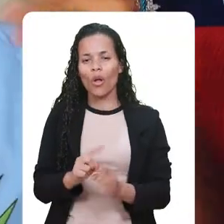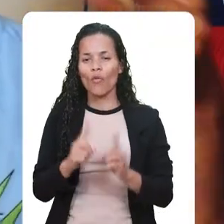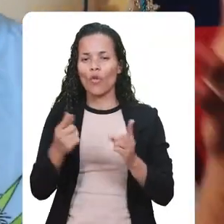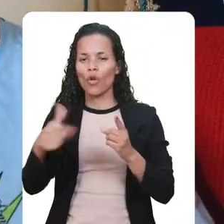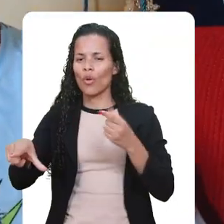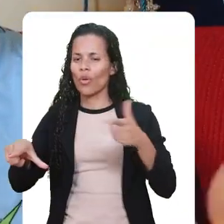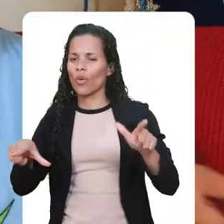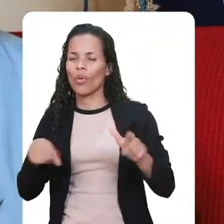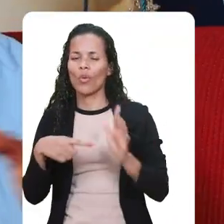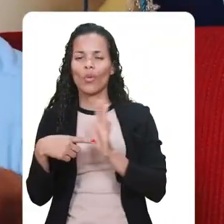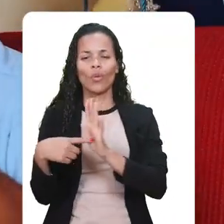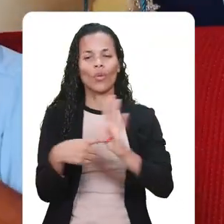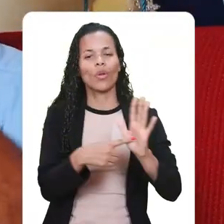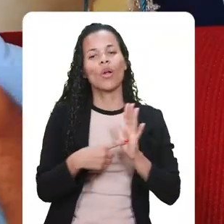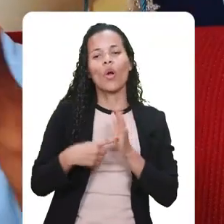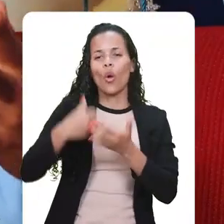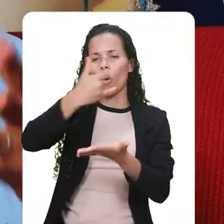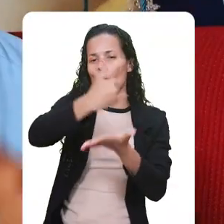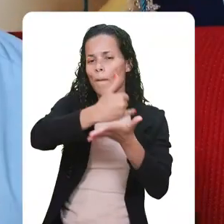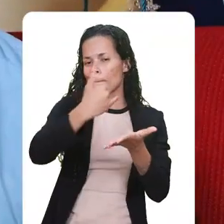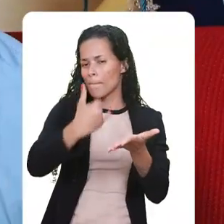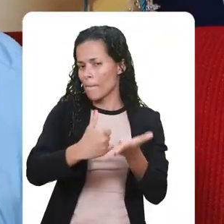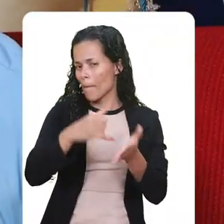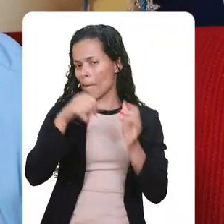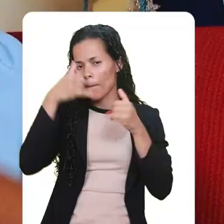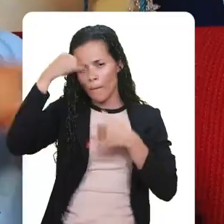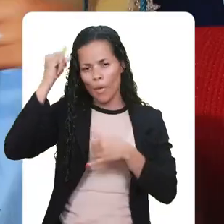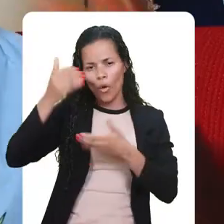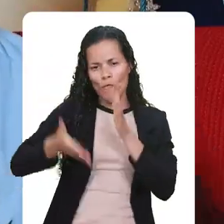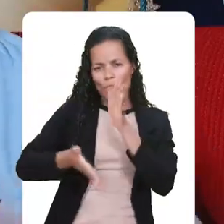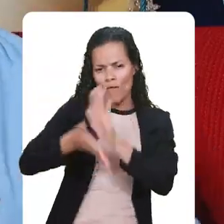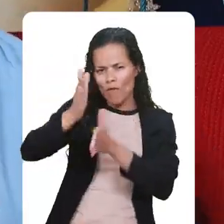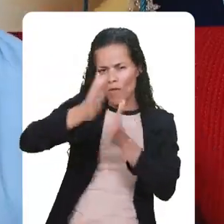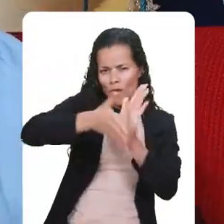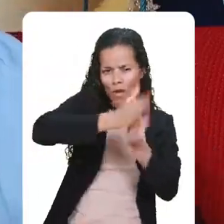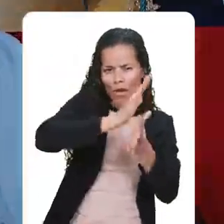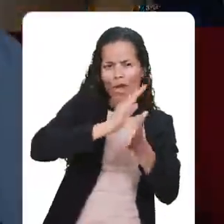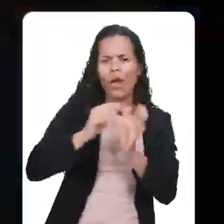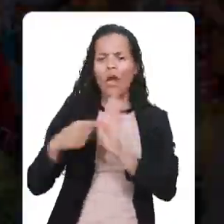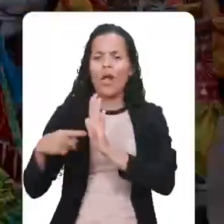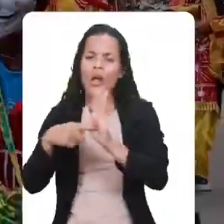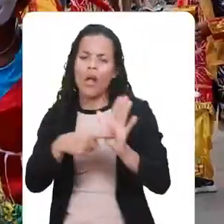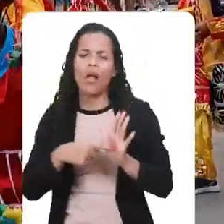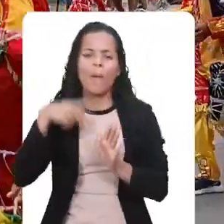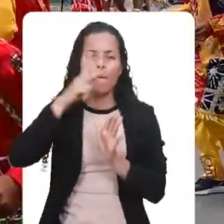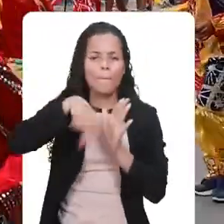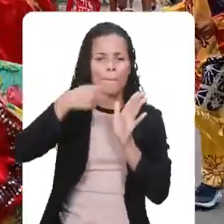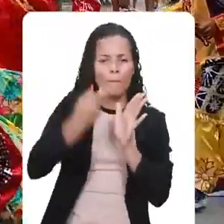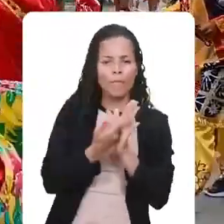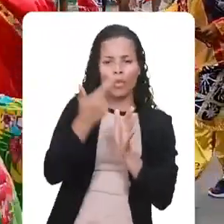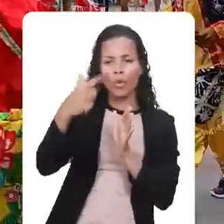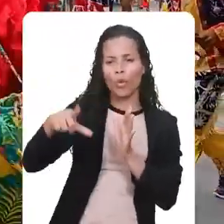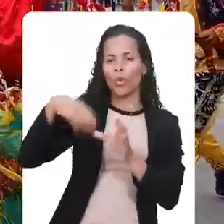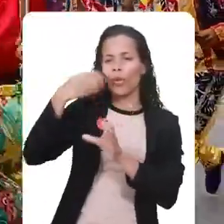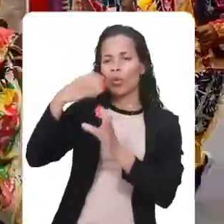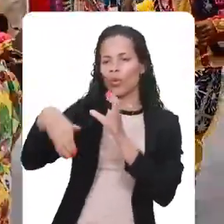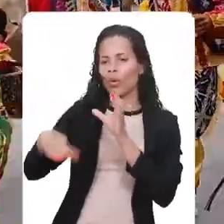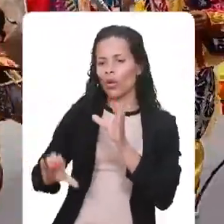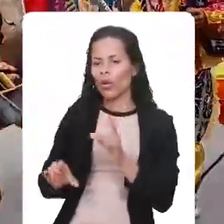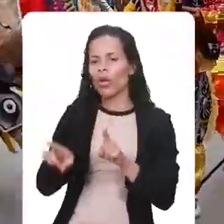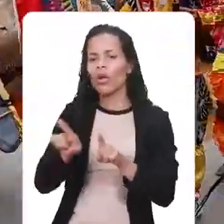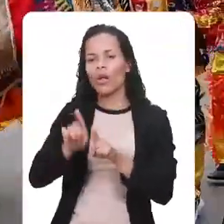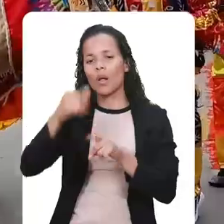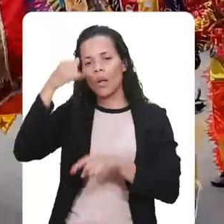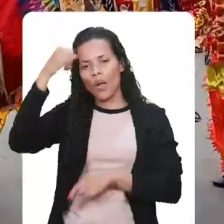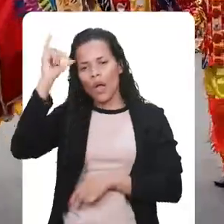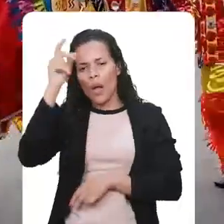algumas apresentações ou contratações do boi para viagens, etc., seminários. Outra característica do boi de buzina são